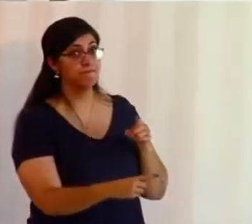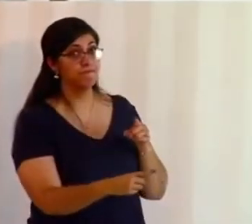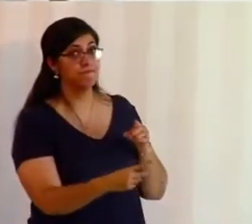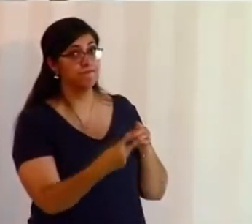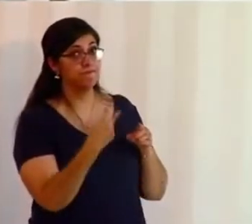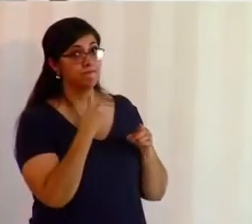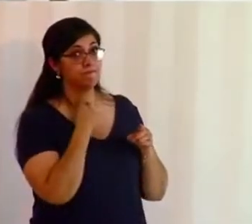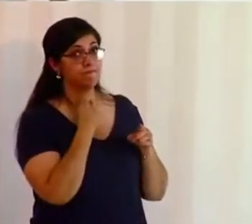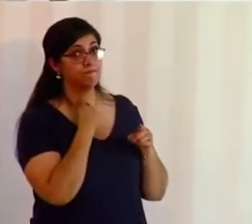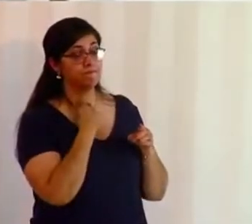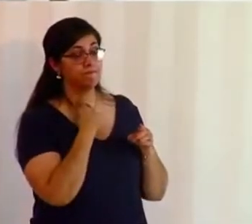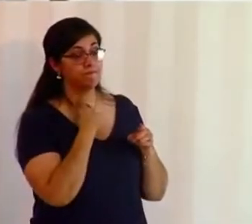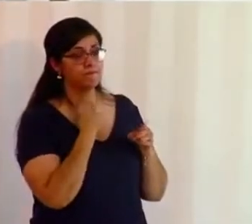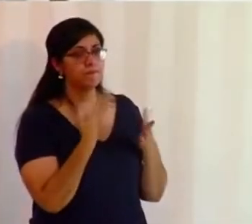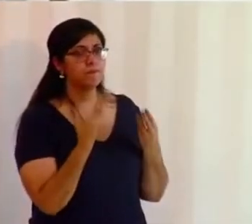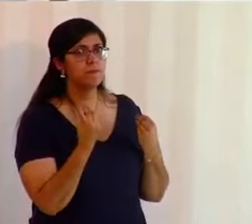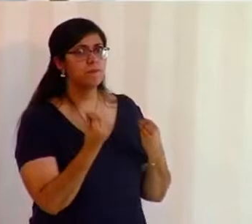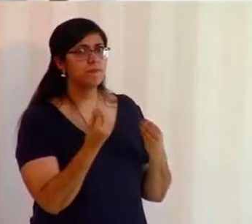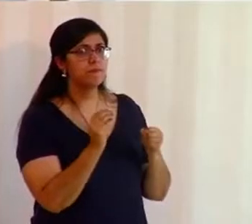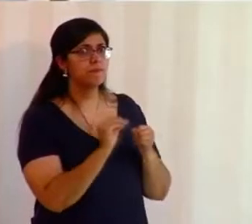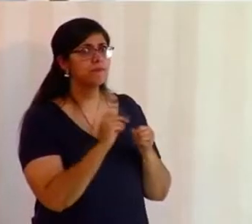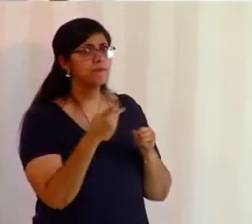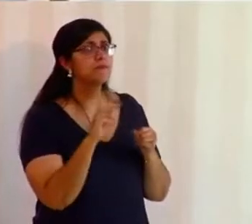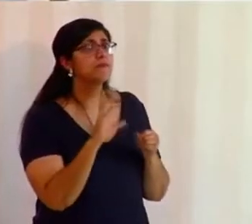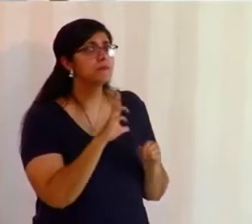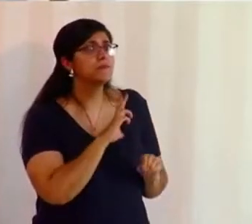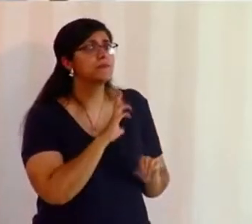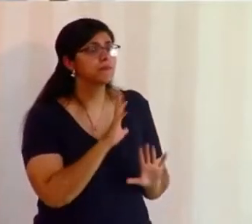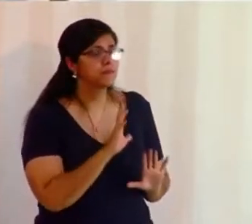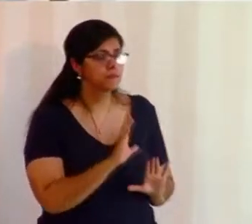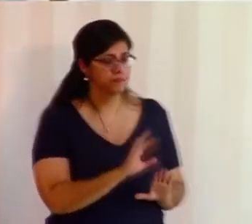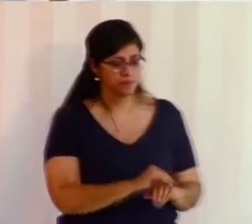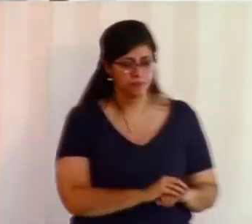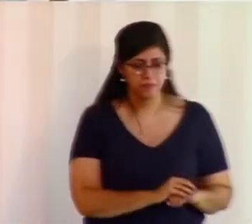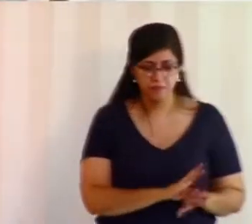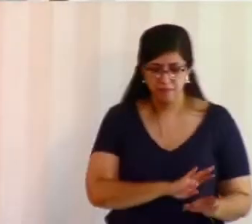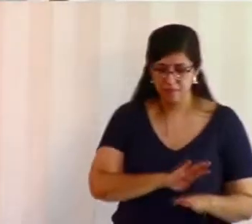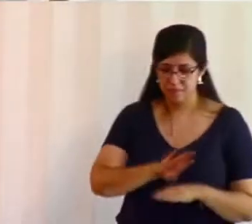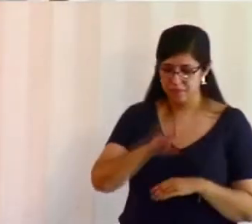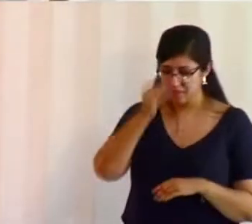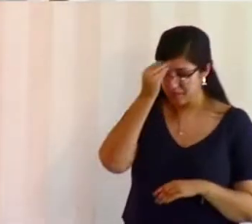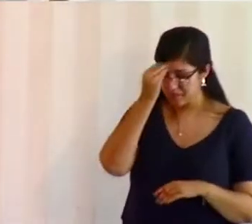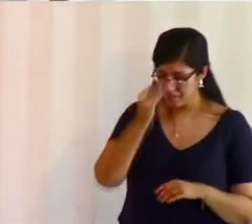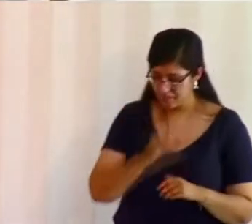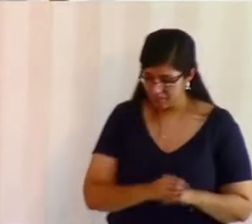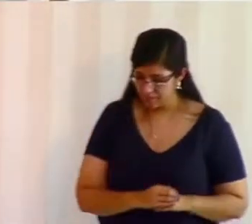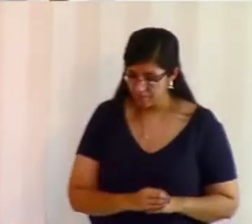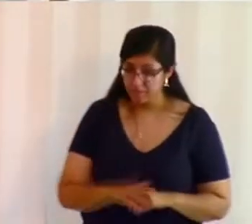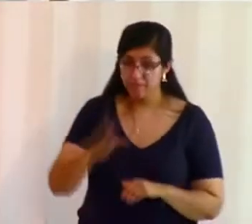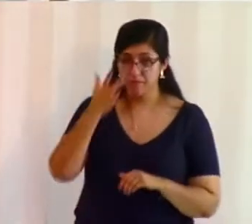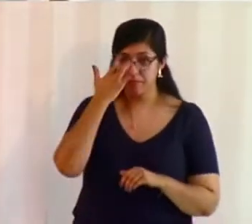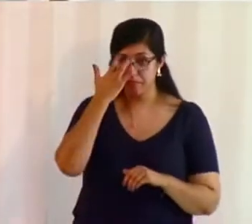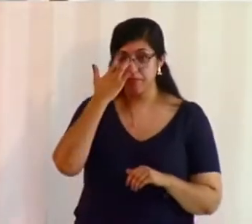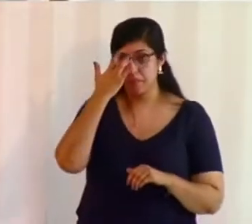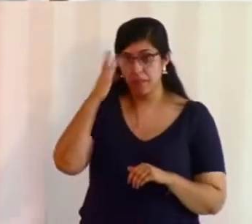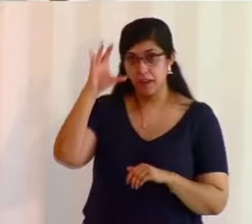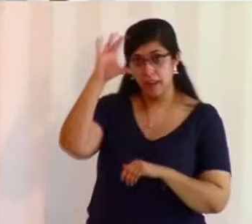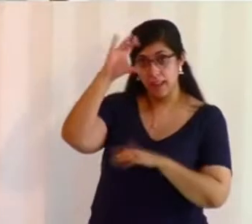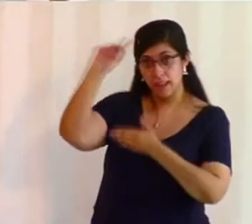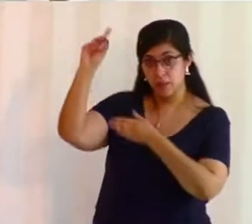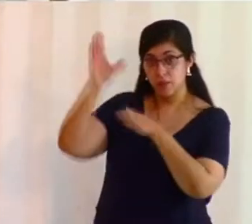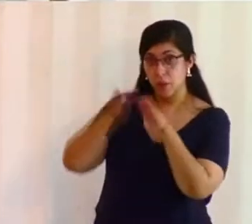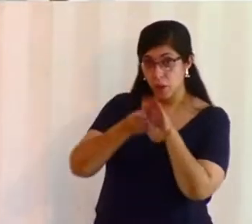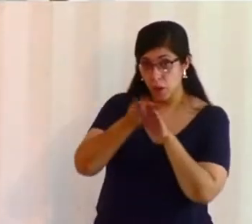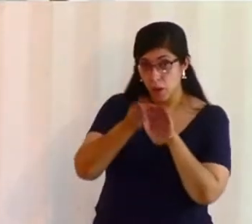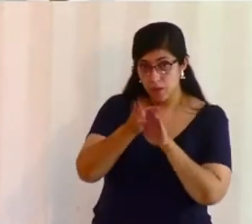O que você faz numa situação como essa? O conselho de Deus para nós, irmãos, é: espere a resposta vir